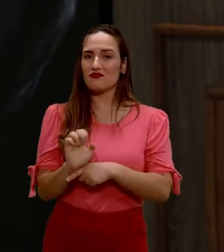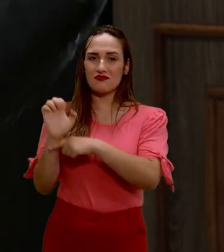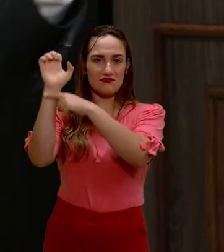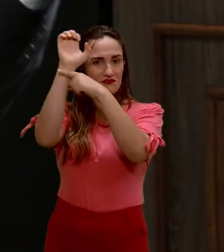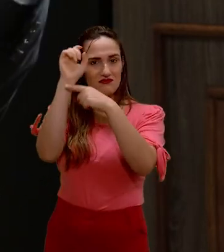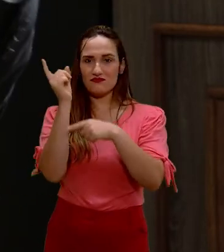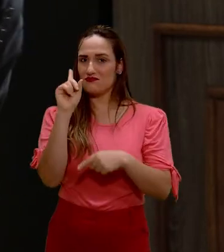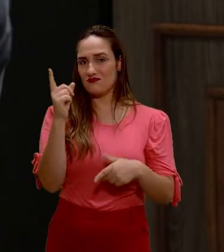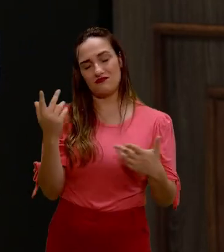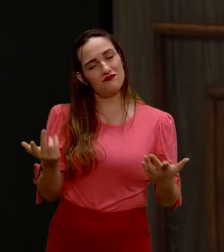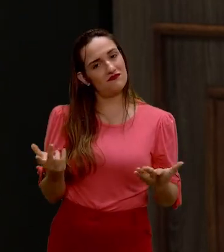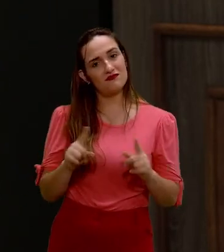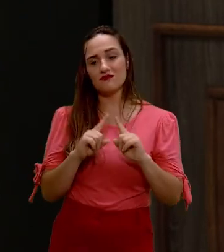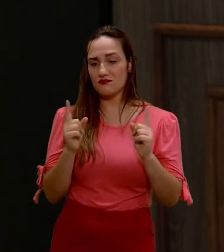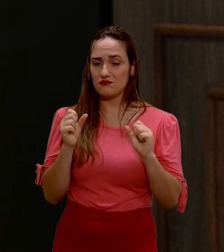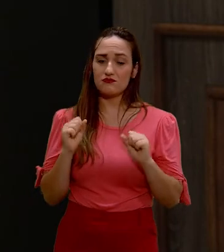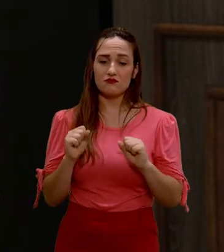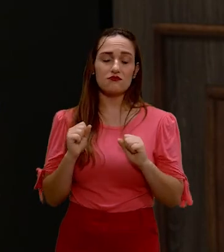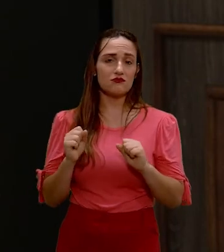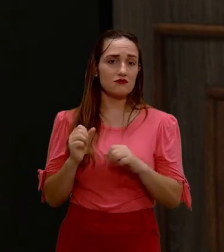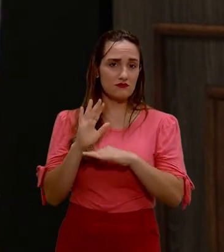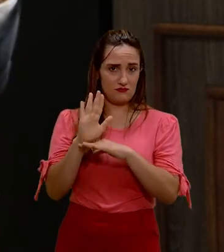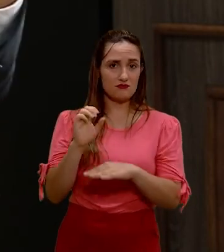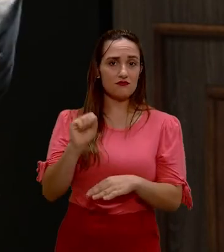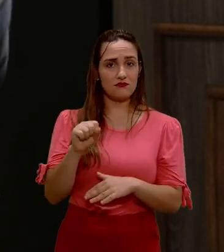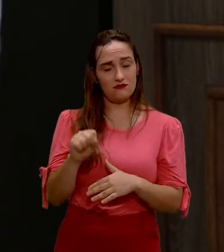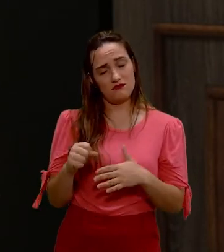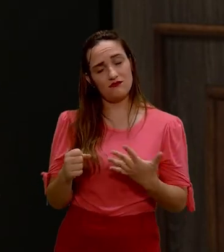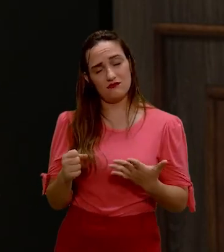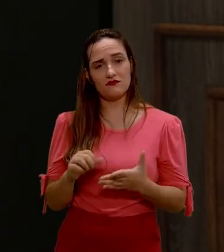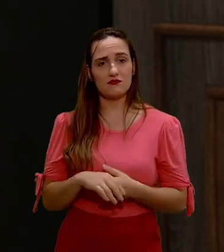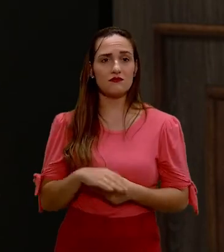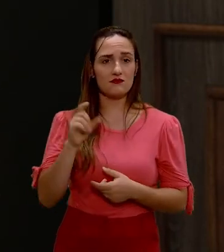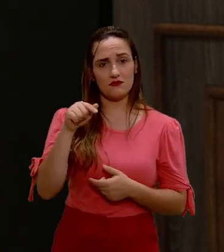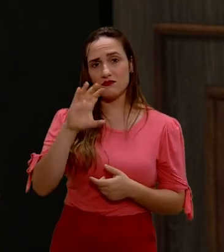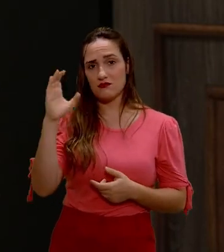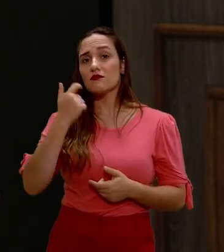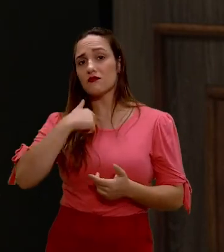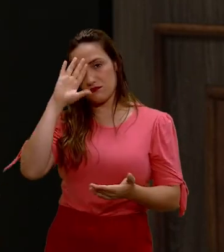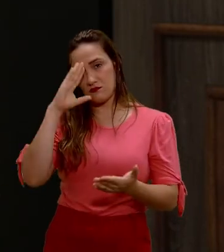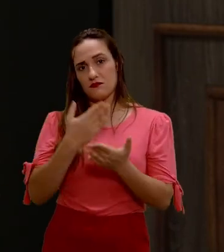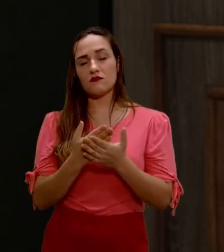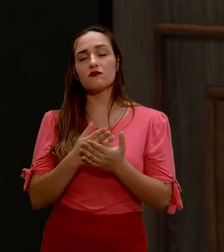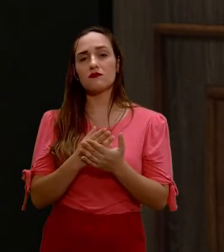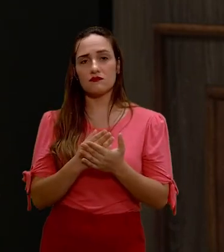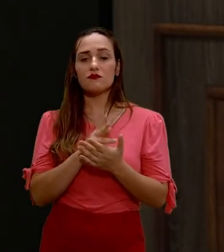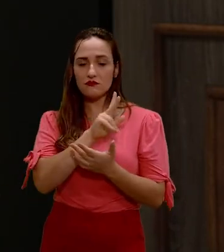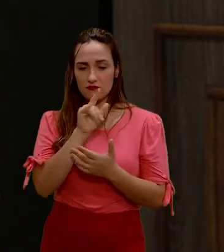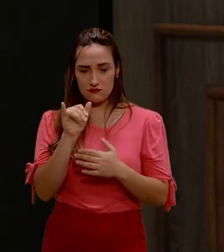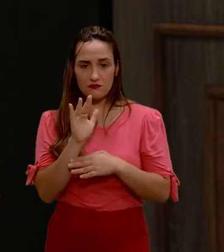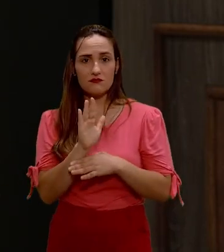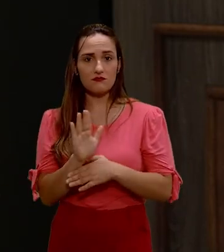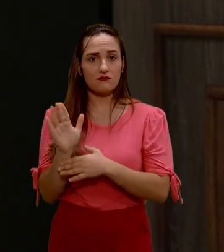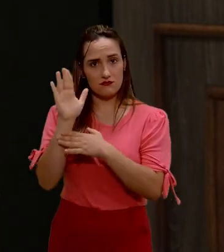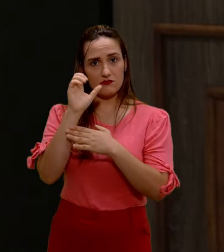ou a necessidade de outros tribunais, mas pode contribuir, como tem contribuído para vários outros